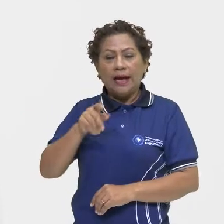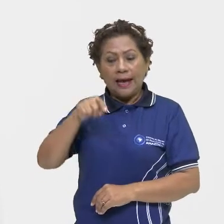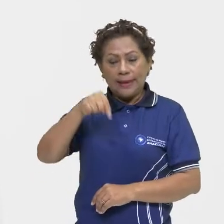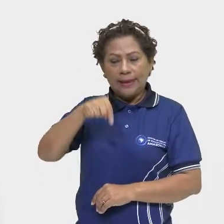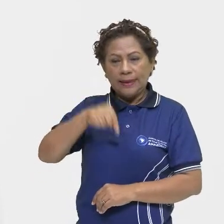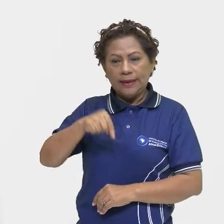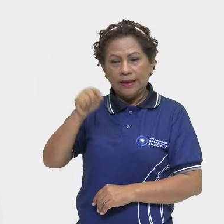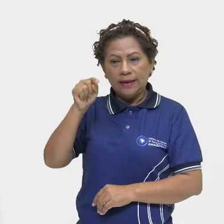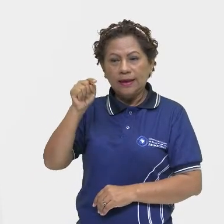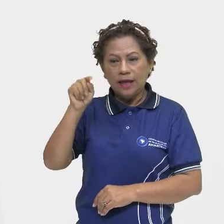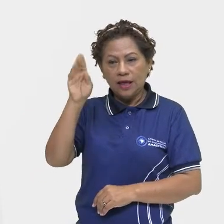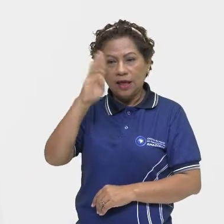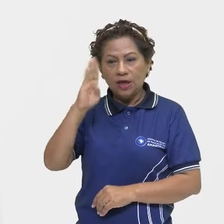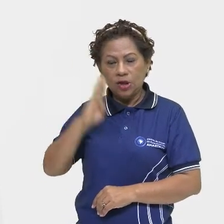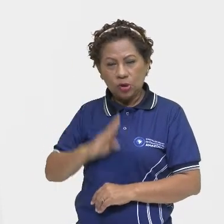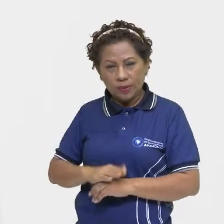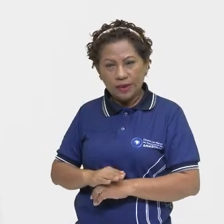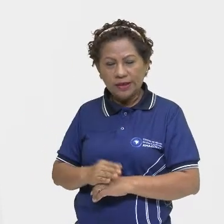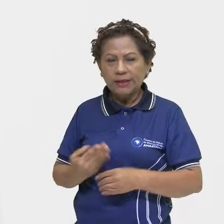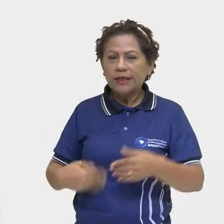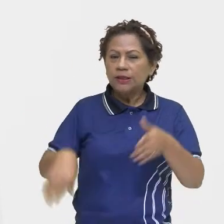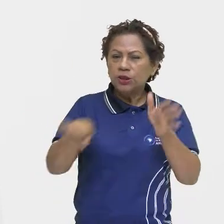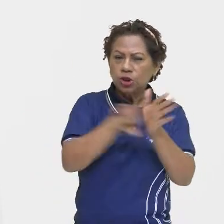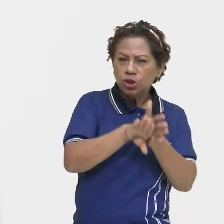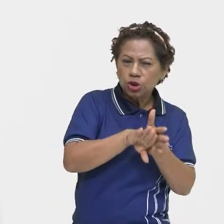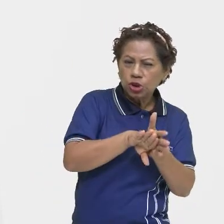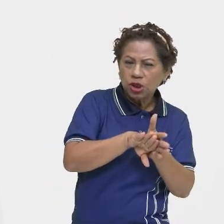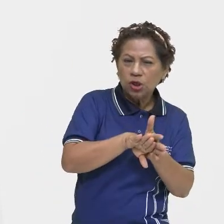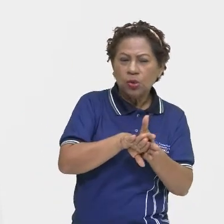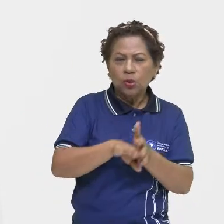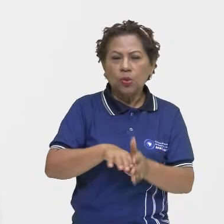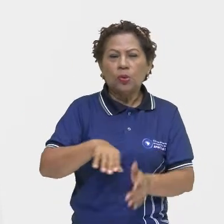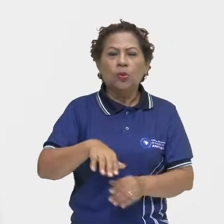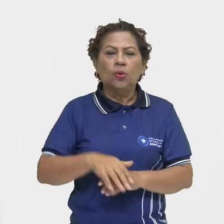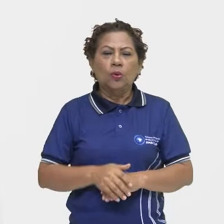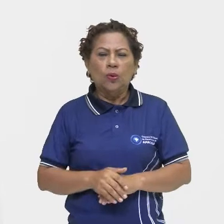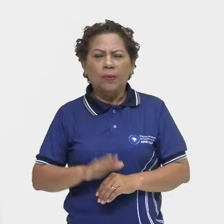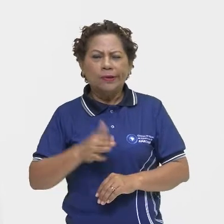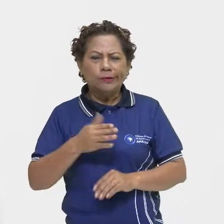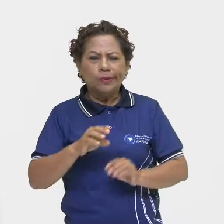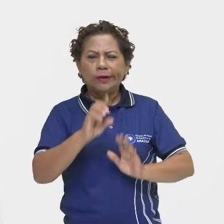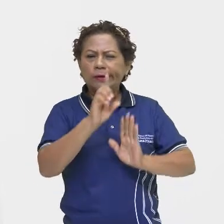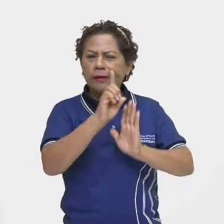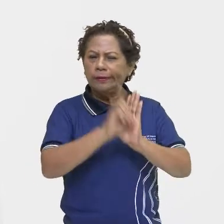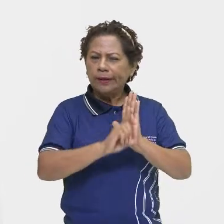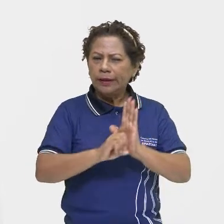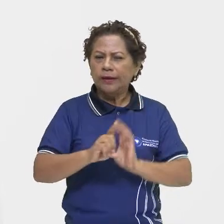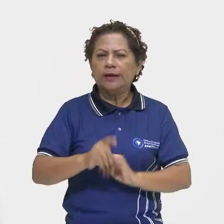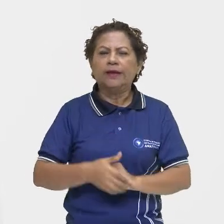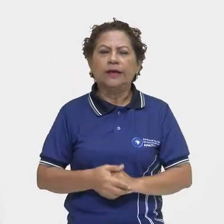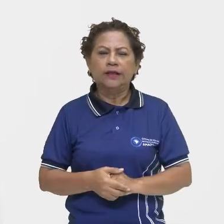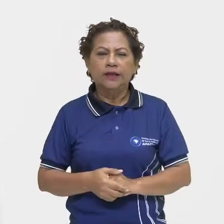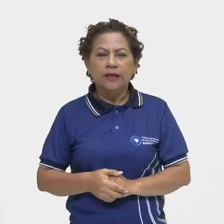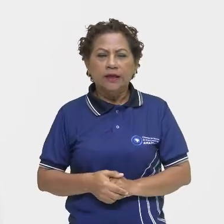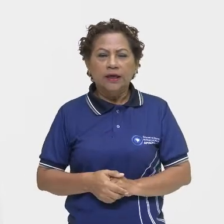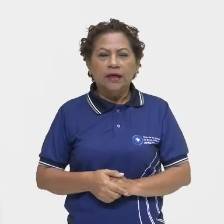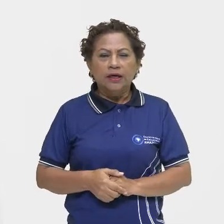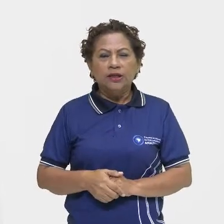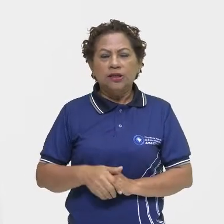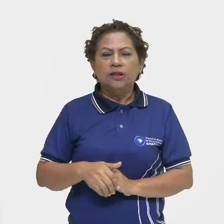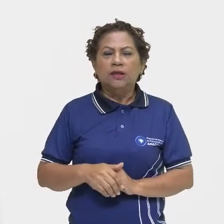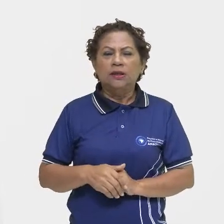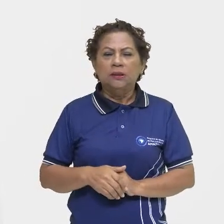no final da década de 1970, em São Paulo. Os brasileiros não se contentaram com o